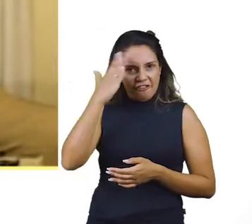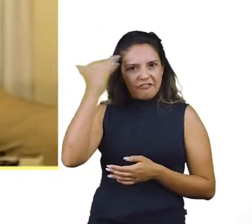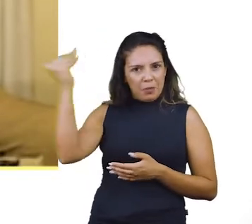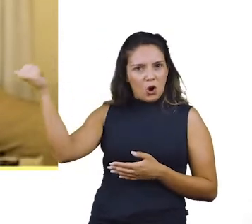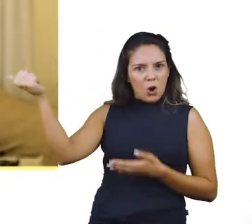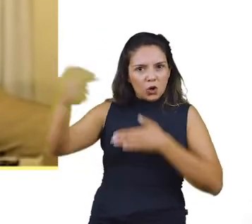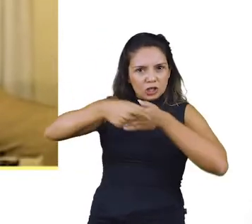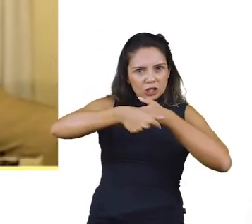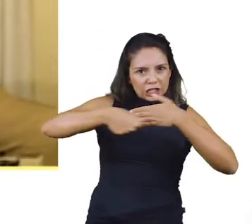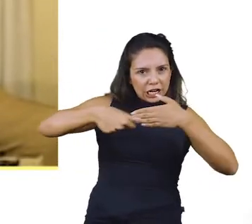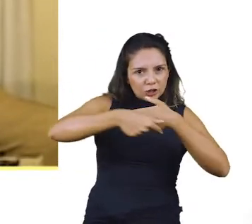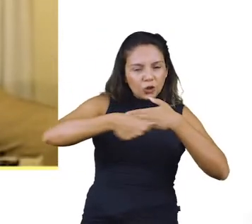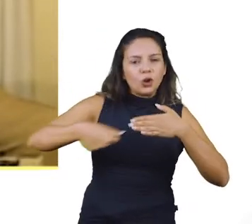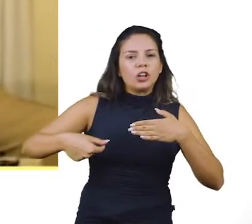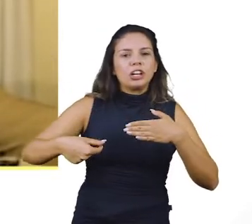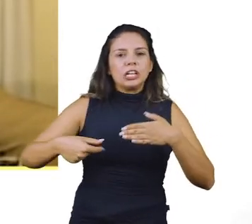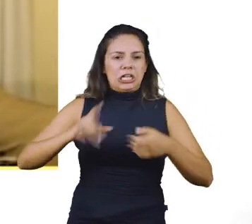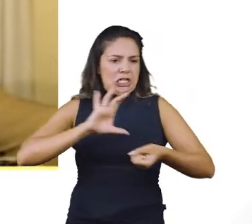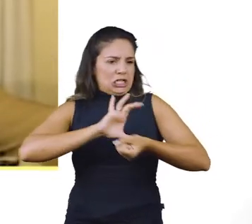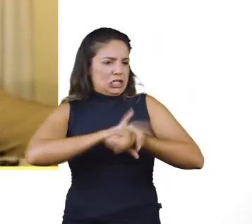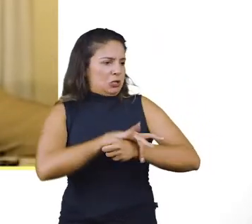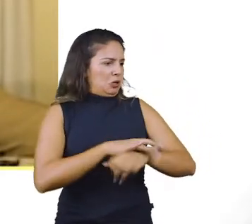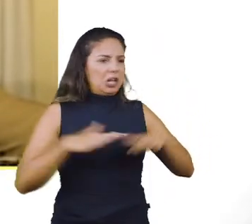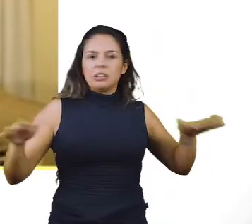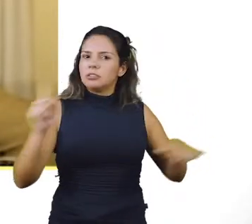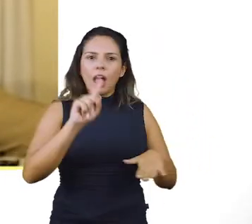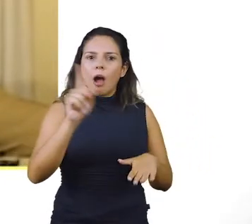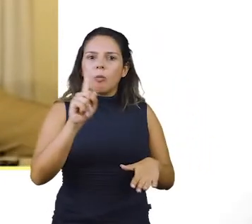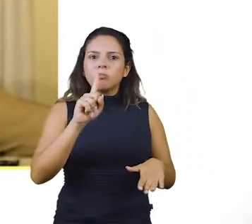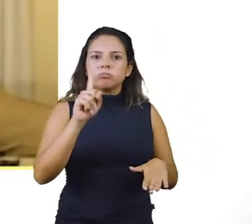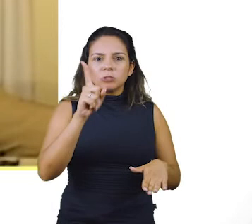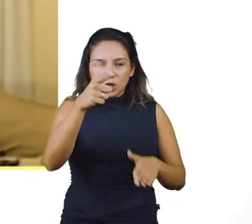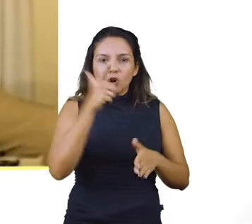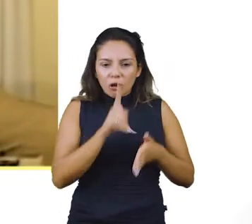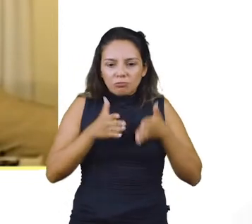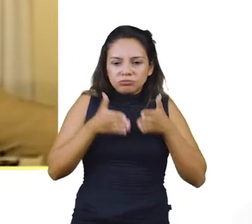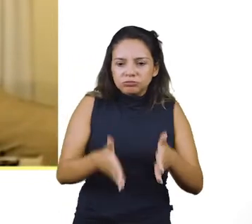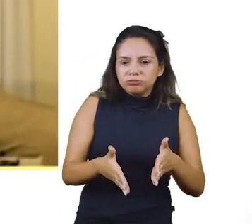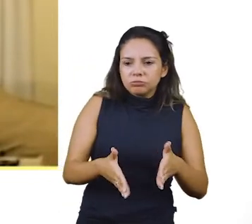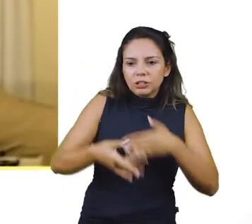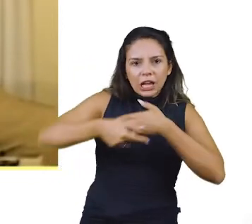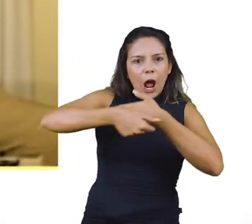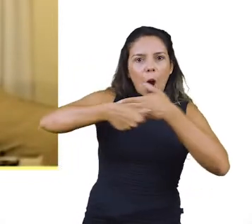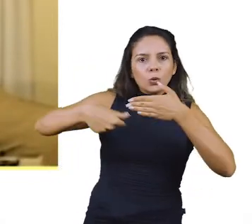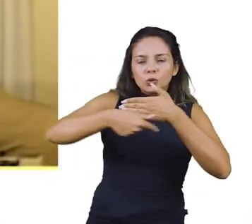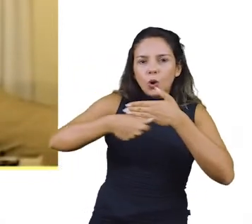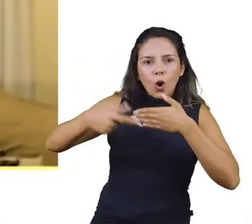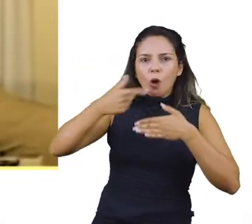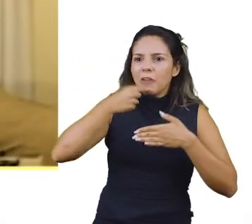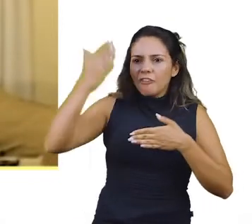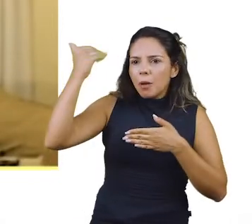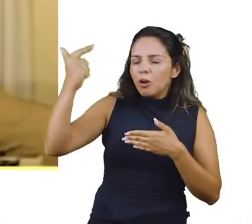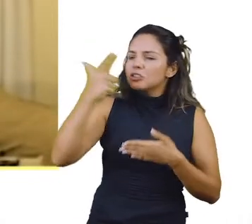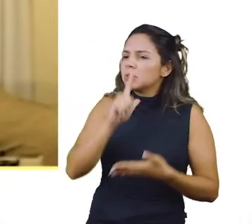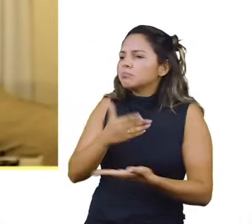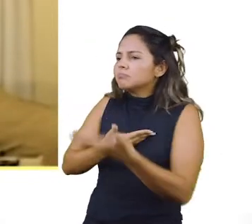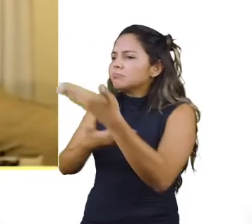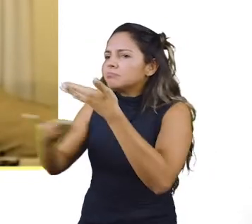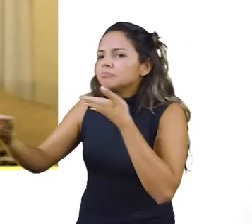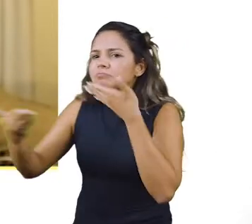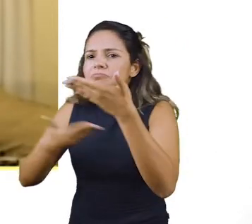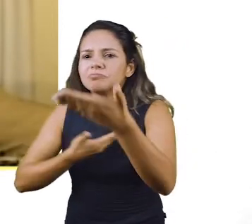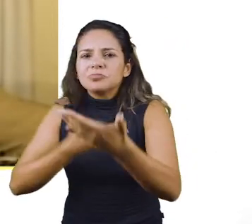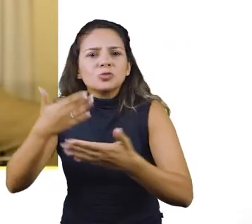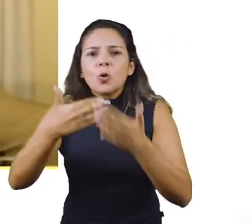autores circulam, os autores estão lá para conversar com você, têm acesso a todo momento, eles não ficam presos dentro de um quarto